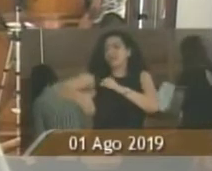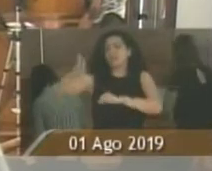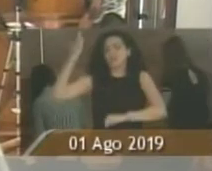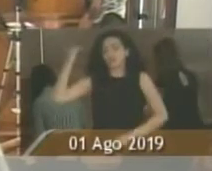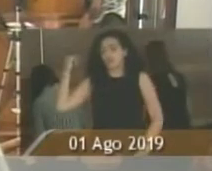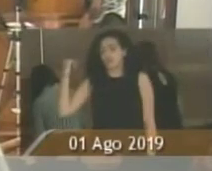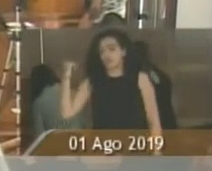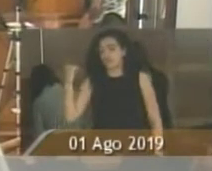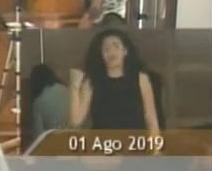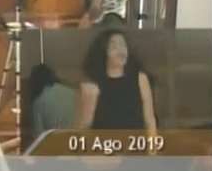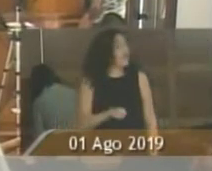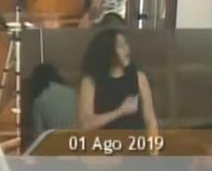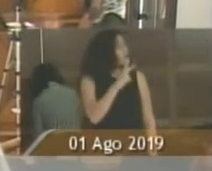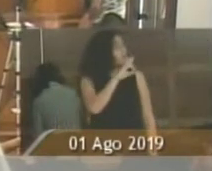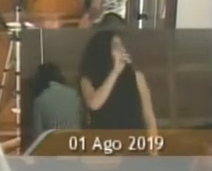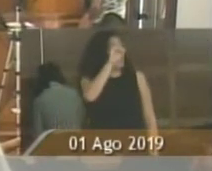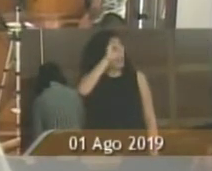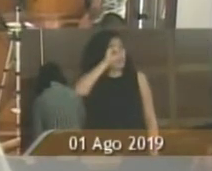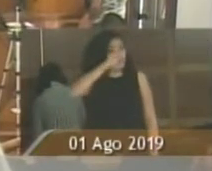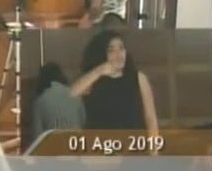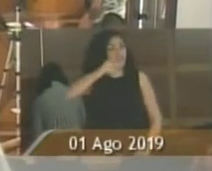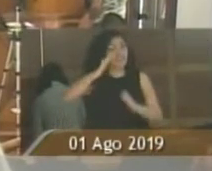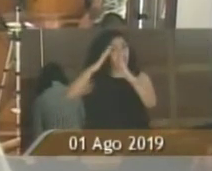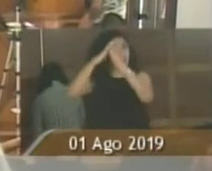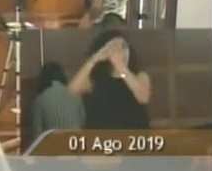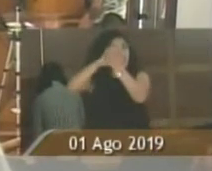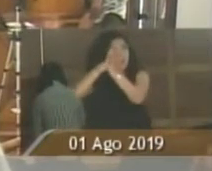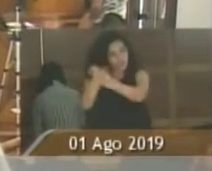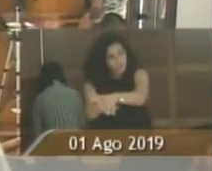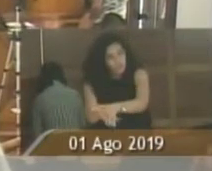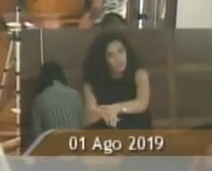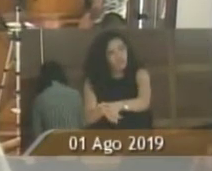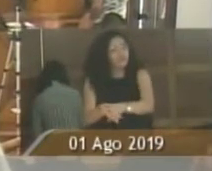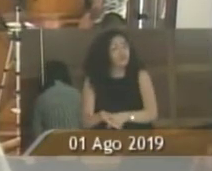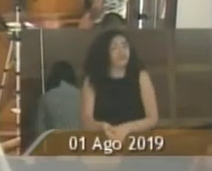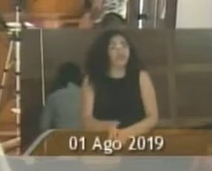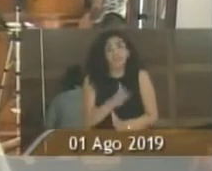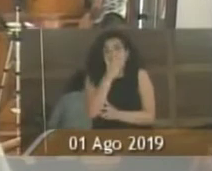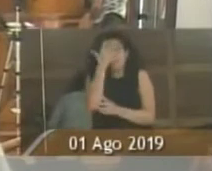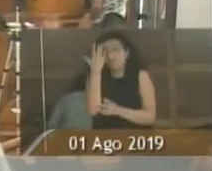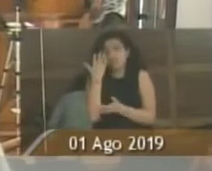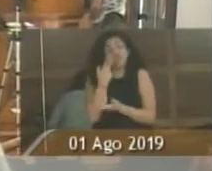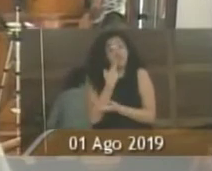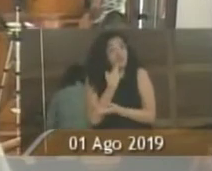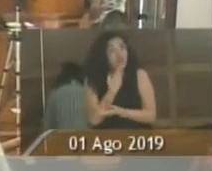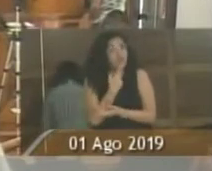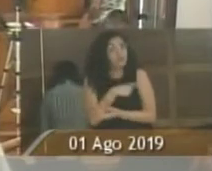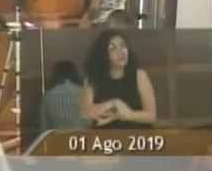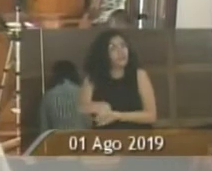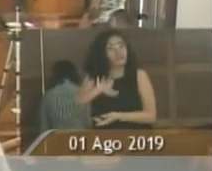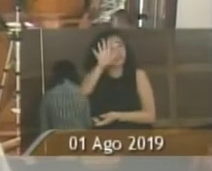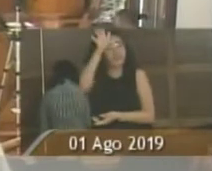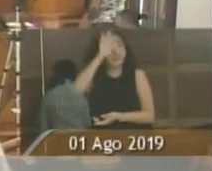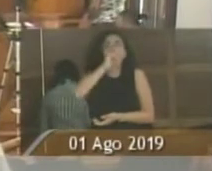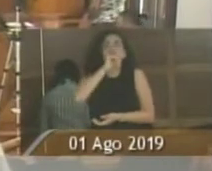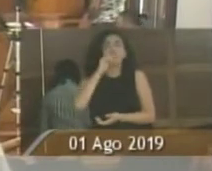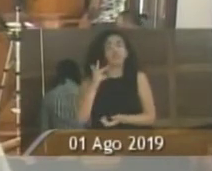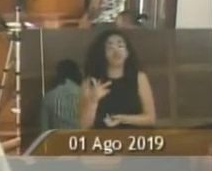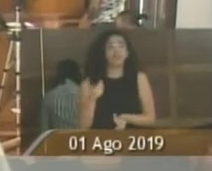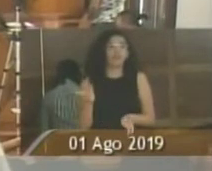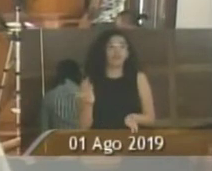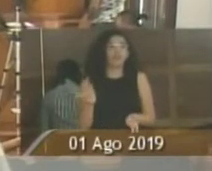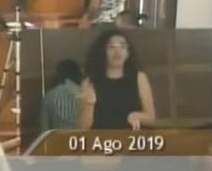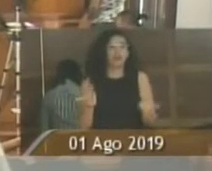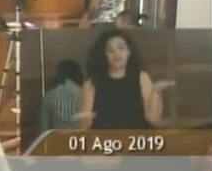faz. Vai lá, manda derrubar, às vezes casa com coisa dentro. As pessoas estavam reclamando na Serra d'Água. Então, quer dizer, é dois pesos,